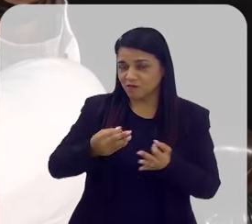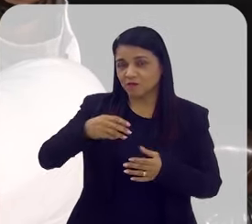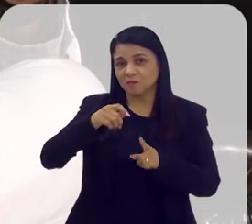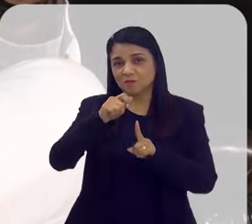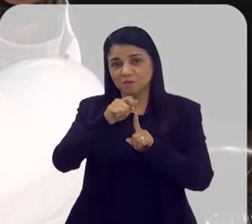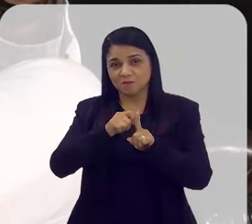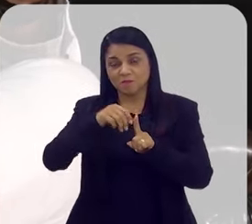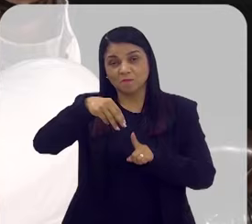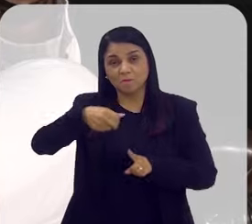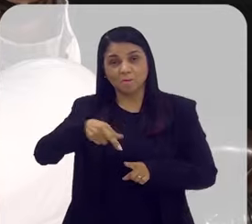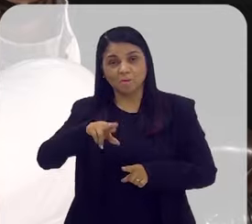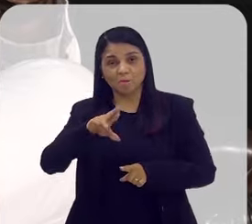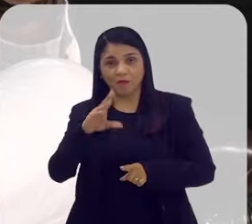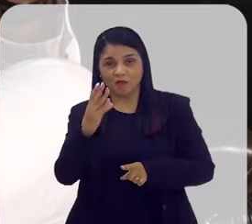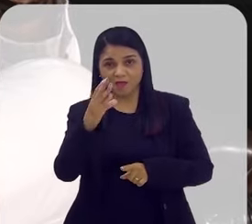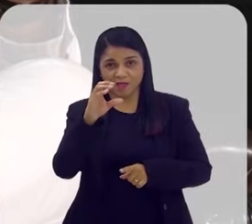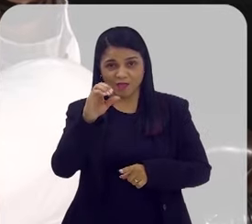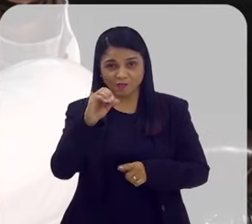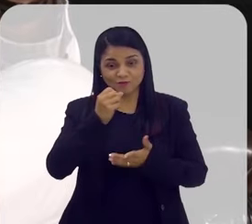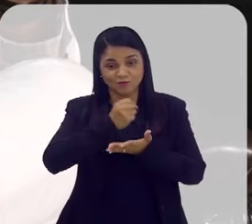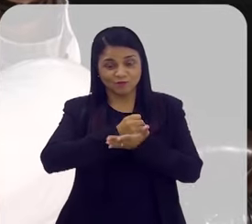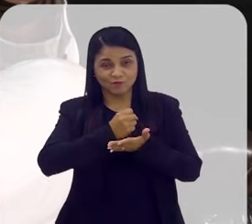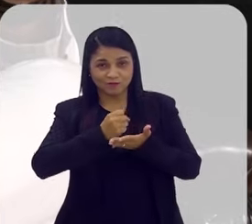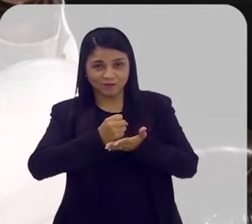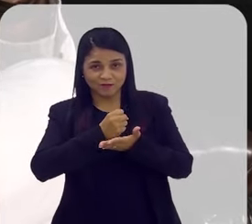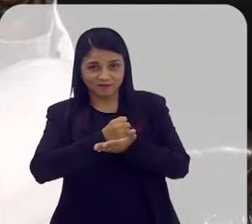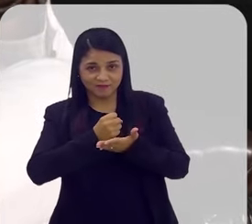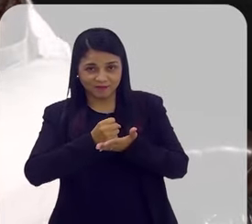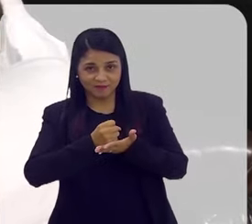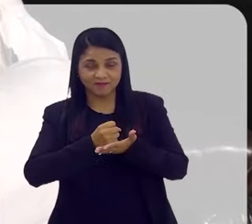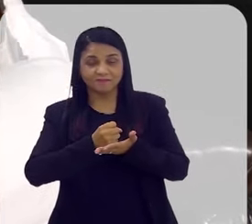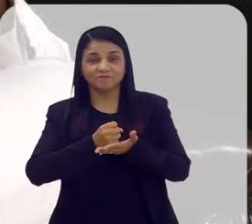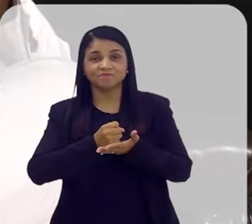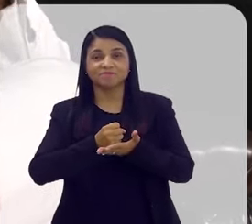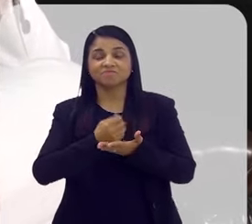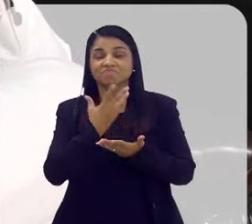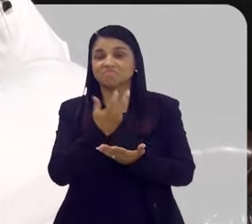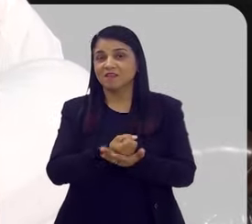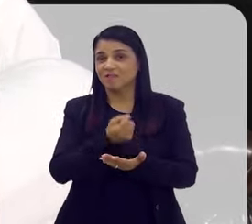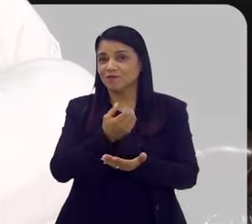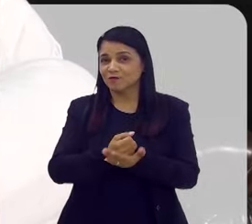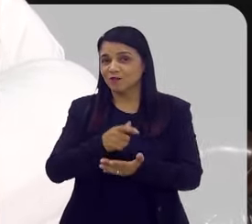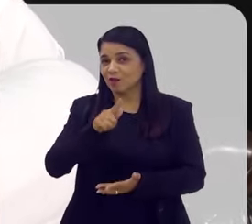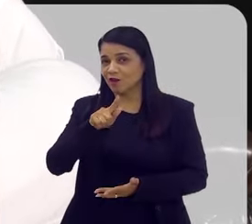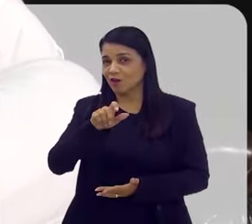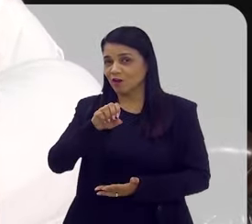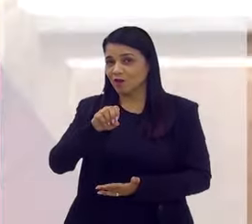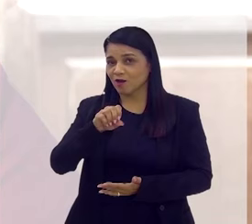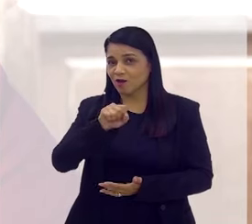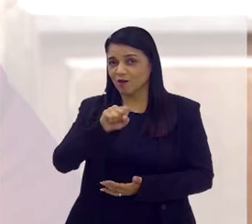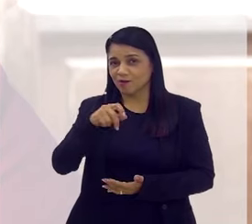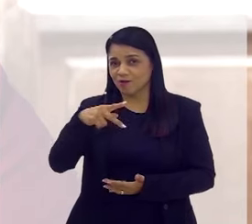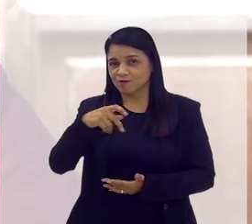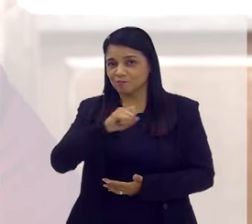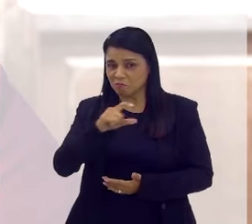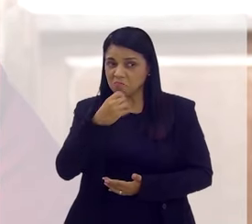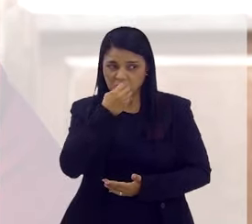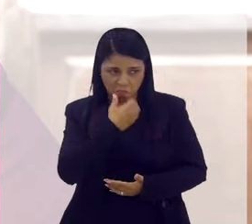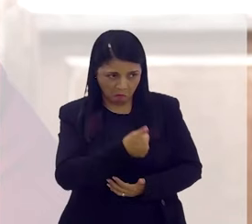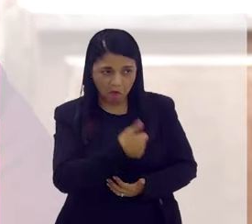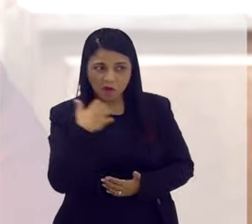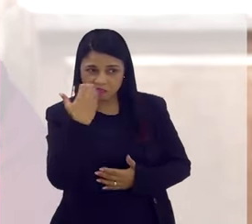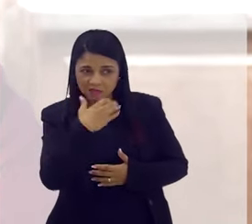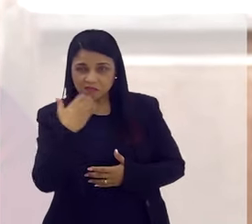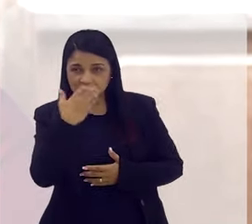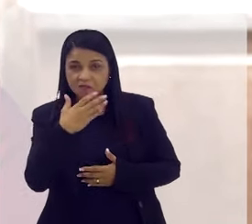Perfeito. Em março de 2023, foi contratada pela gravadora. Mas você é boa mesmo cantando,